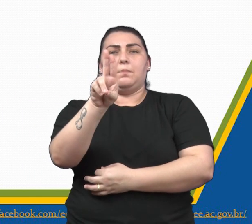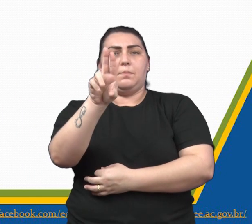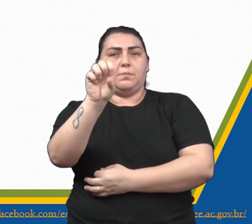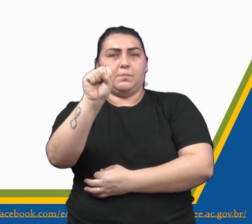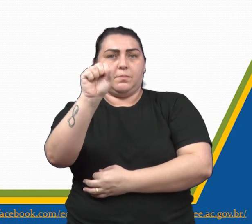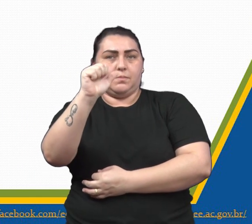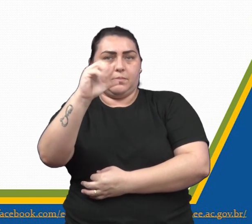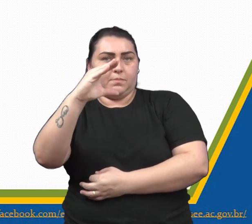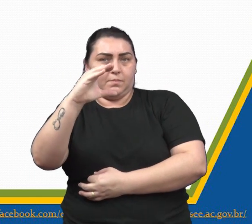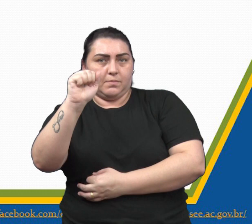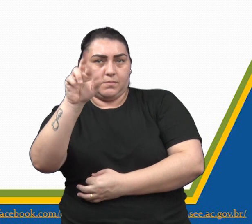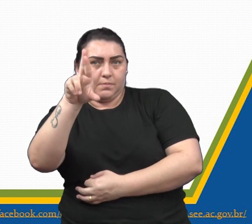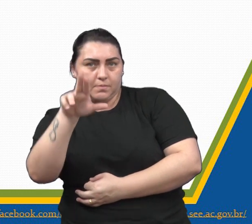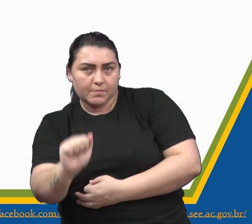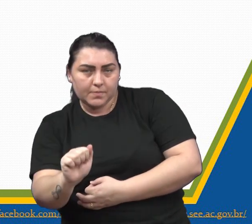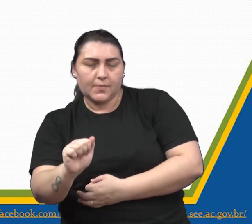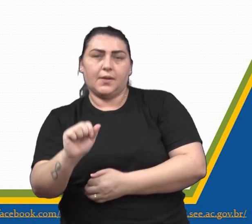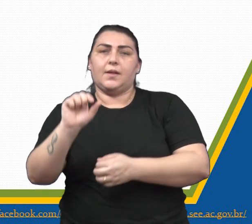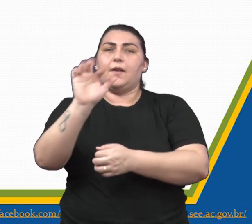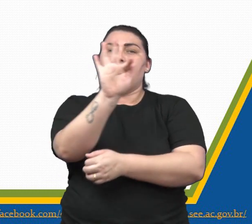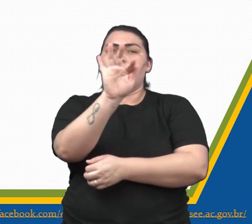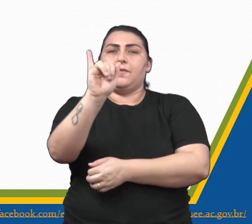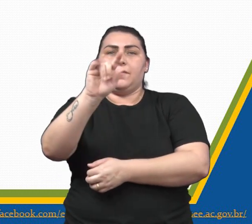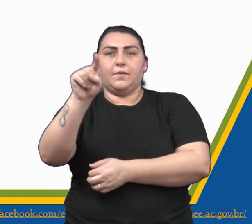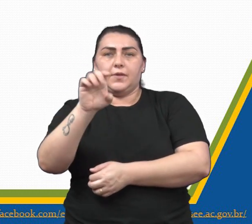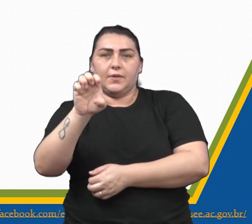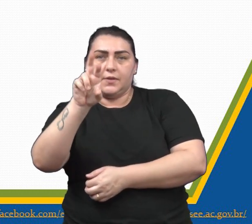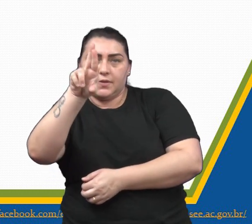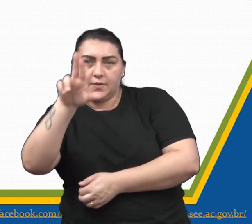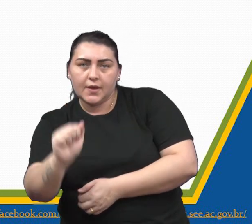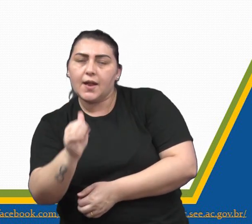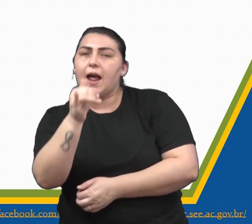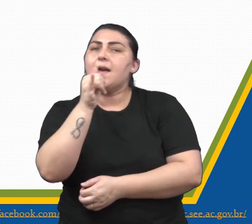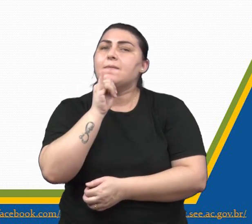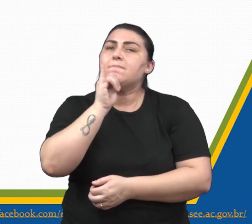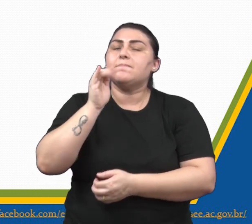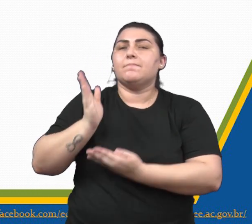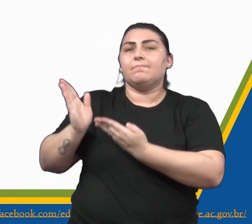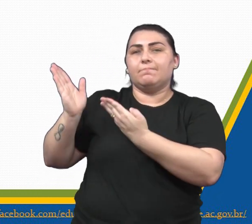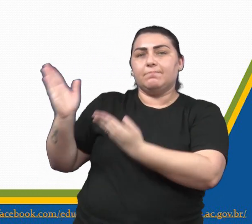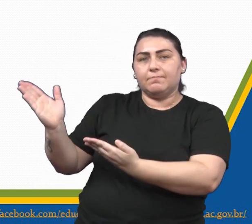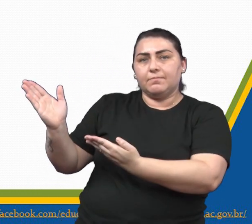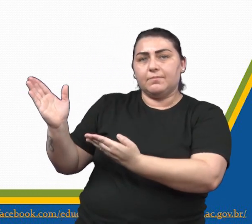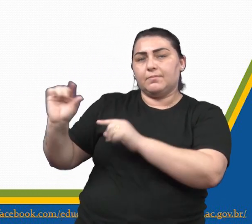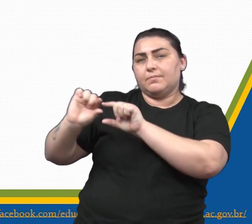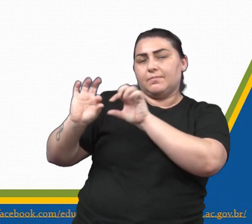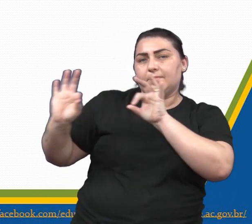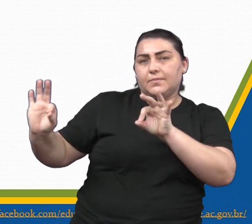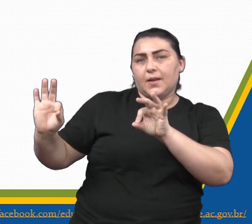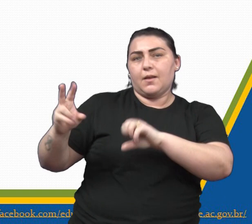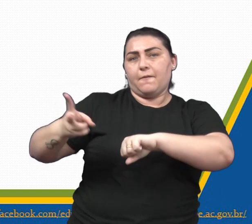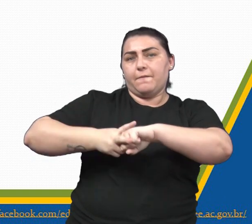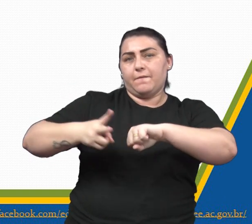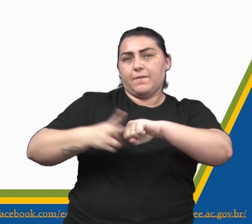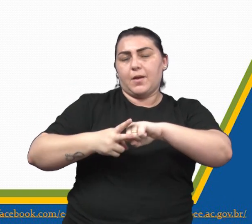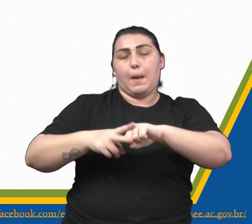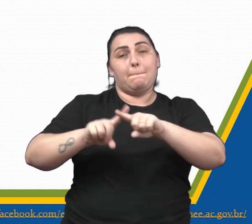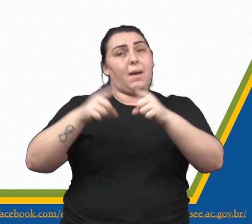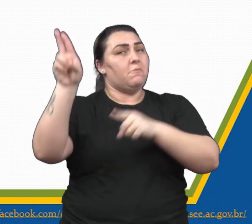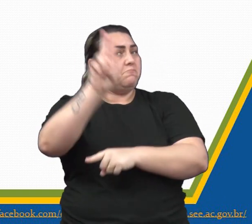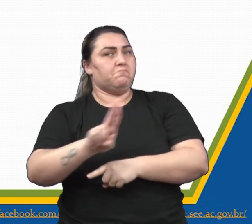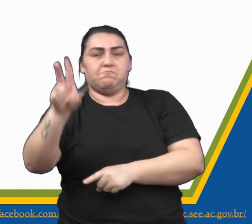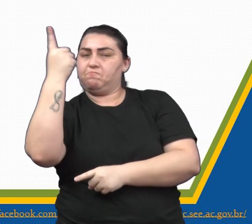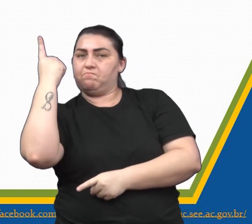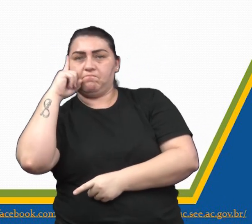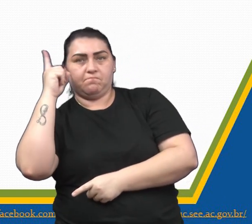fizera, permanecera. São exemplos de formas verbais no pretérito mais que perfeito, mas não a usamos no dia a